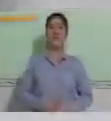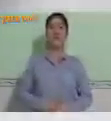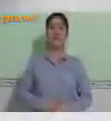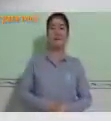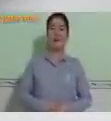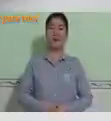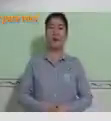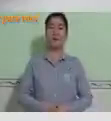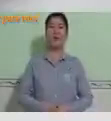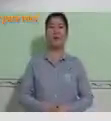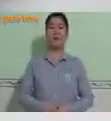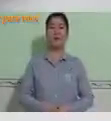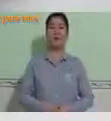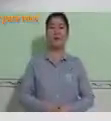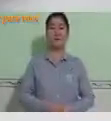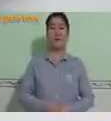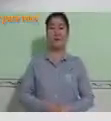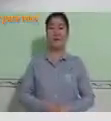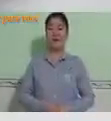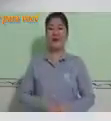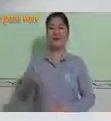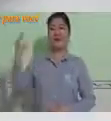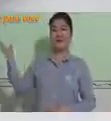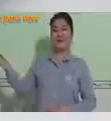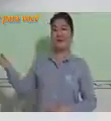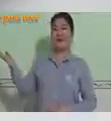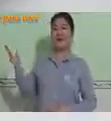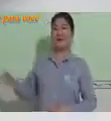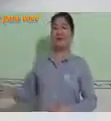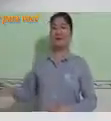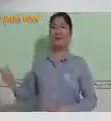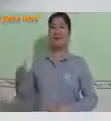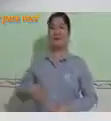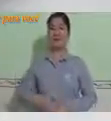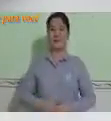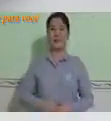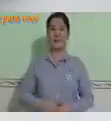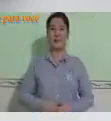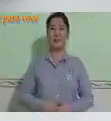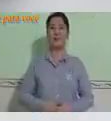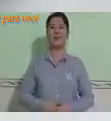envolve a toma de analgésicos e antitérmicos para o alívio dos sintomas.